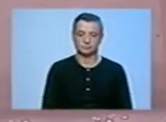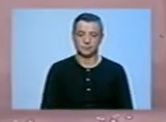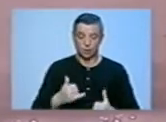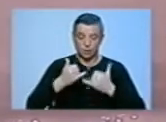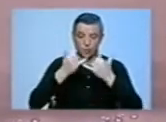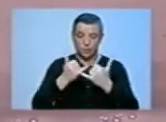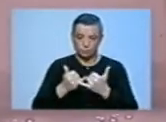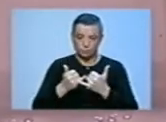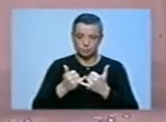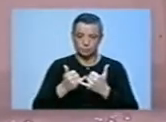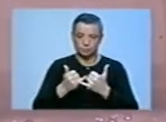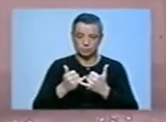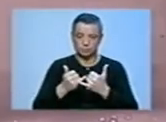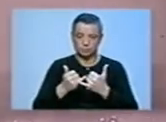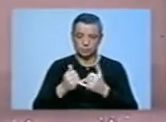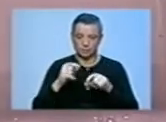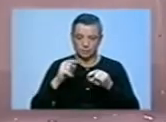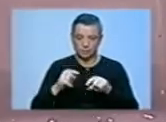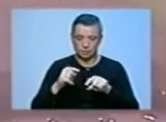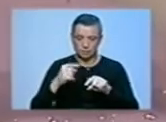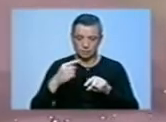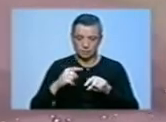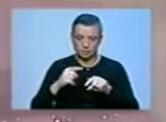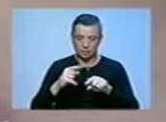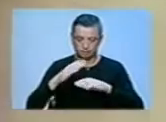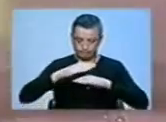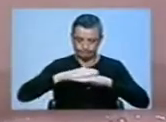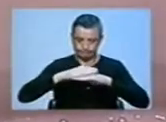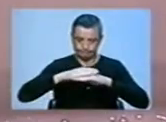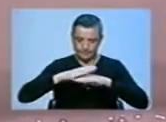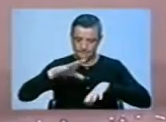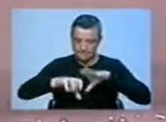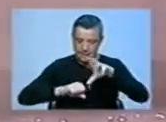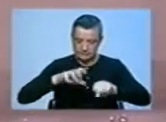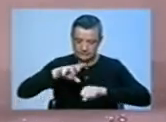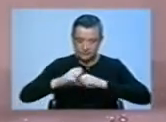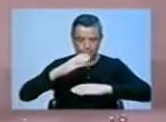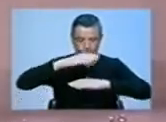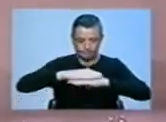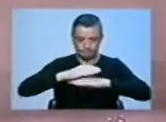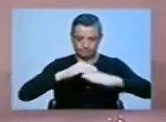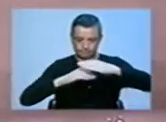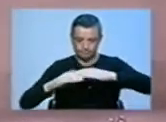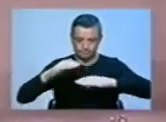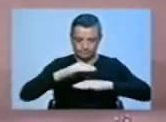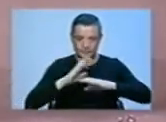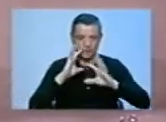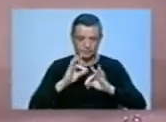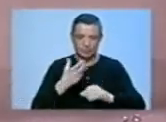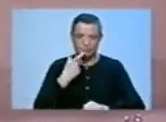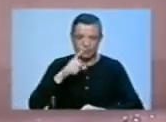mesmo vamos cobrir com outra placa ntu massa folhada durante a operação